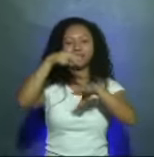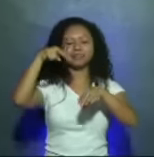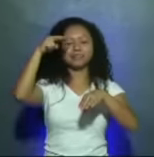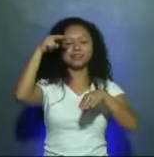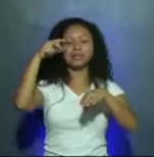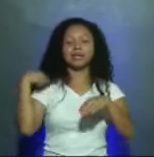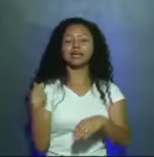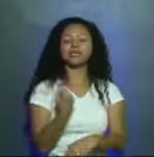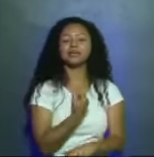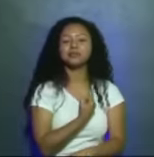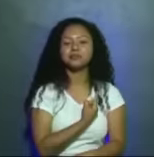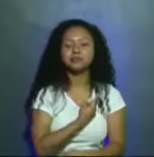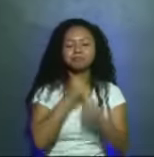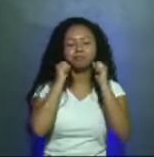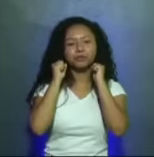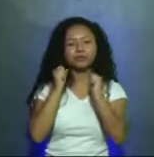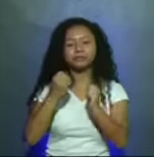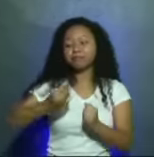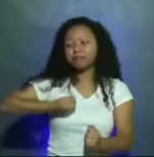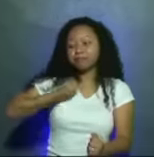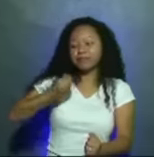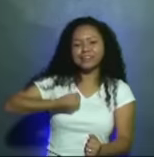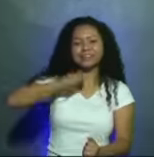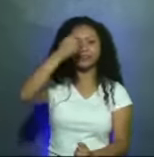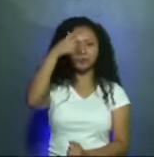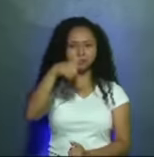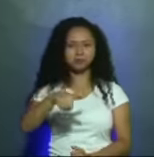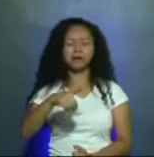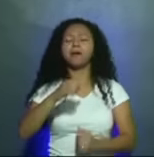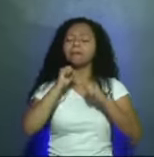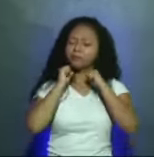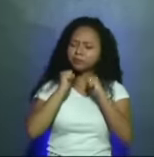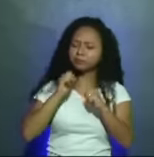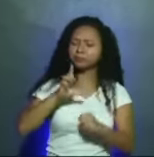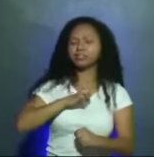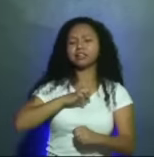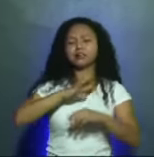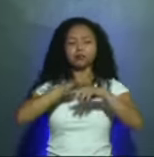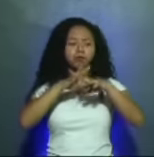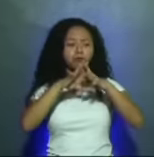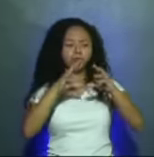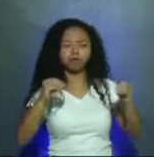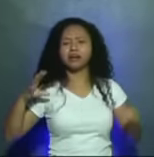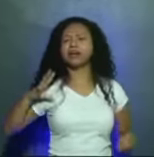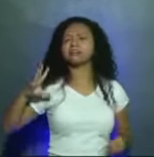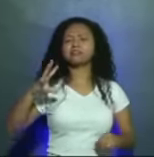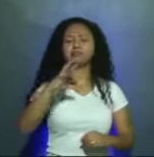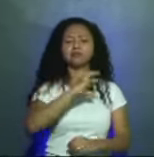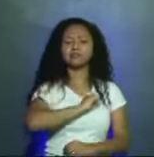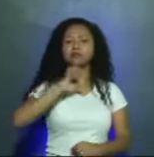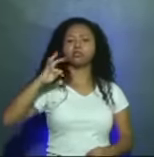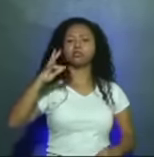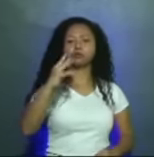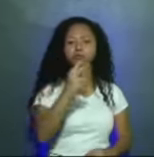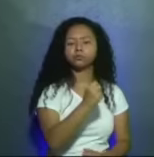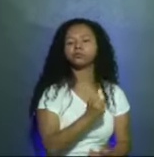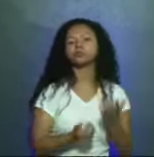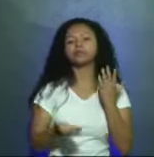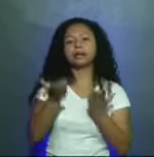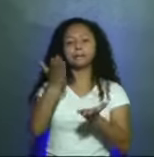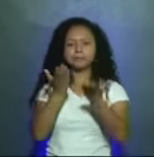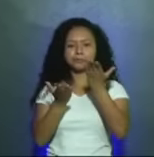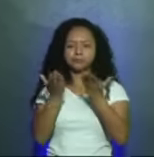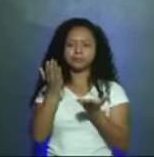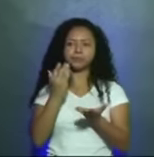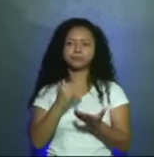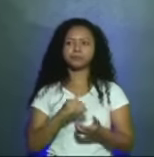nós podemos ter vida, nós podemos ter cura, nós podemos, tudo, a salvação, tudo depende disso.